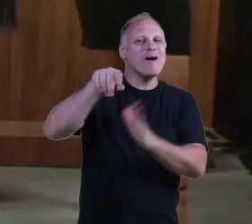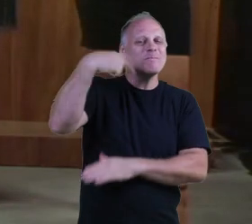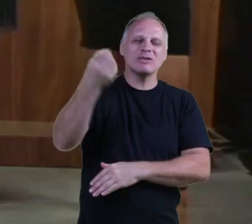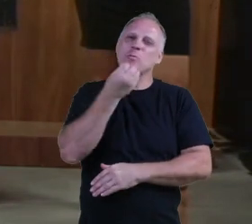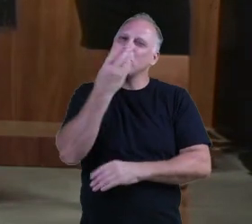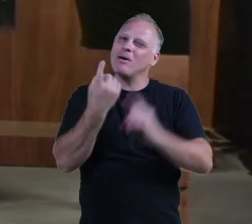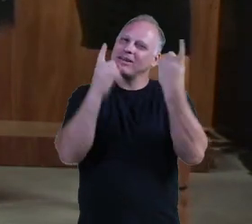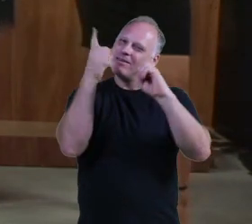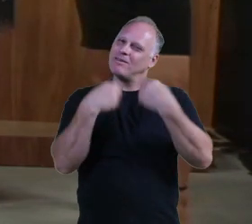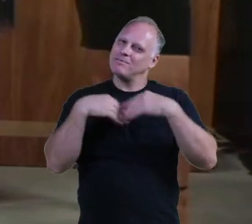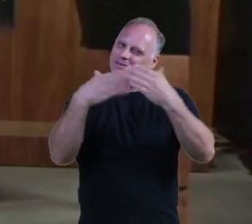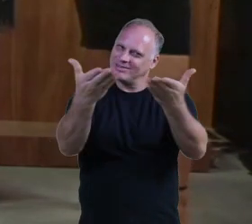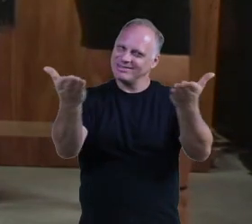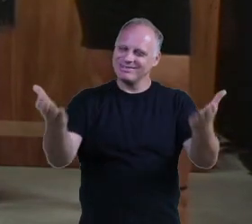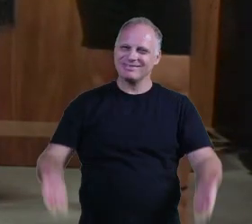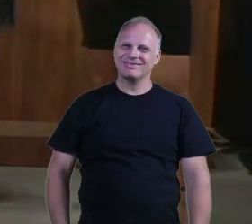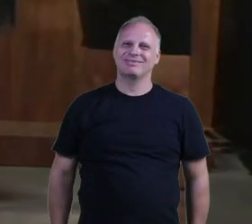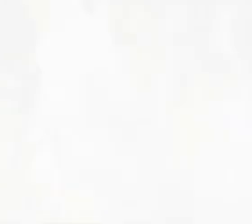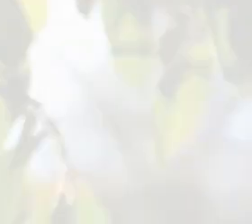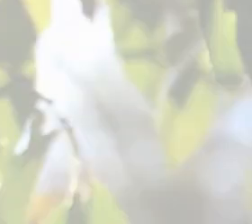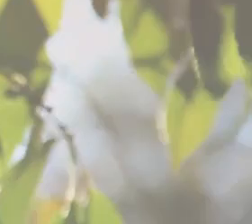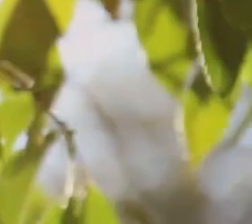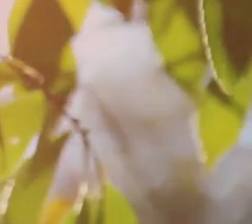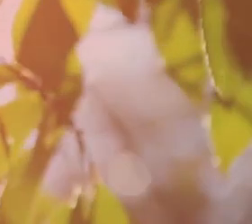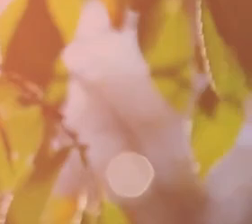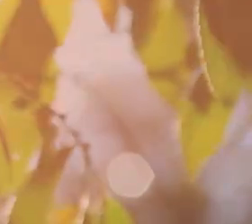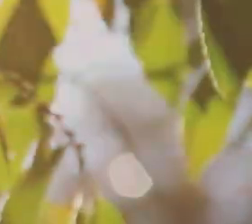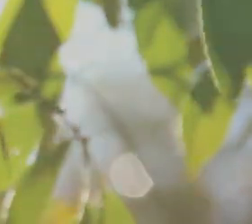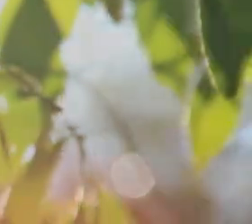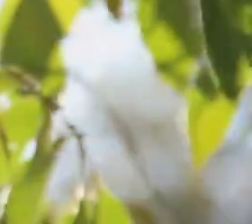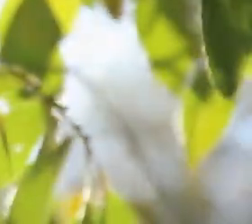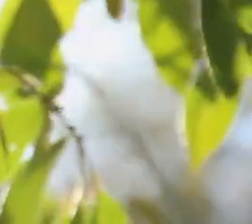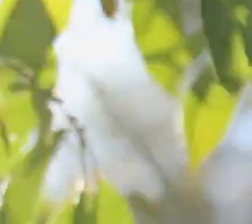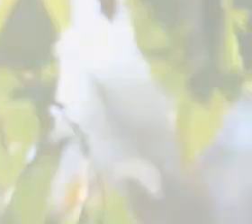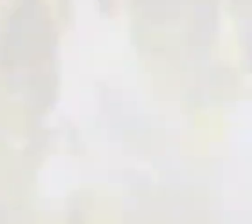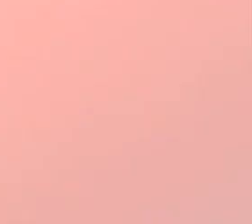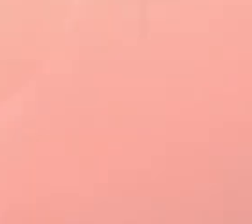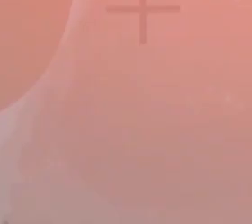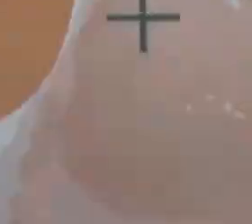fica por aqui. Até o próximo. Bom carnaval!